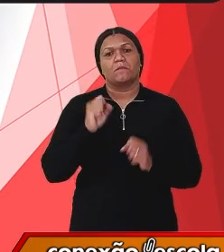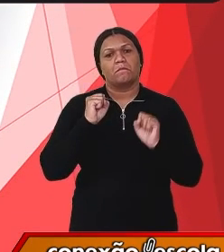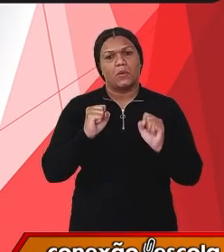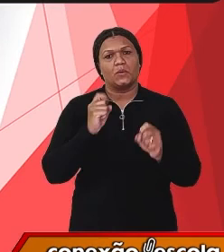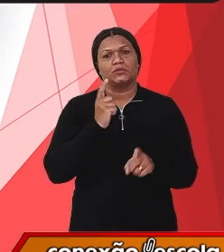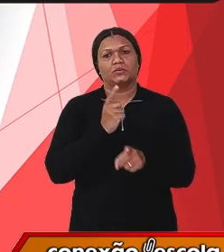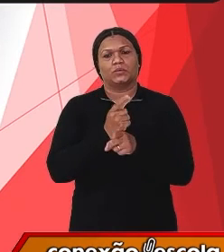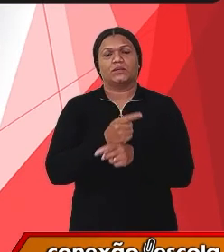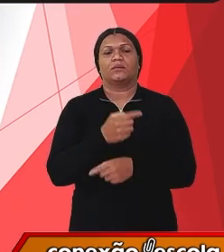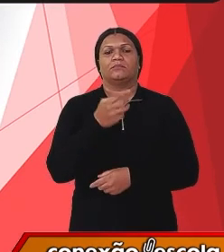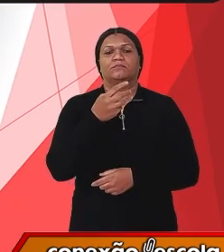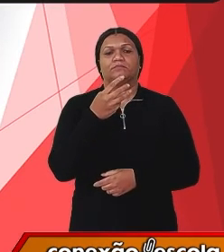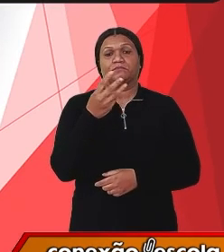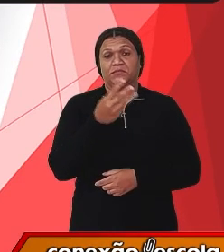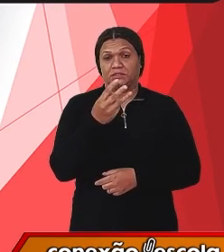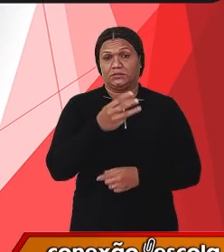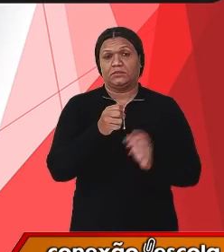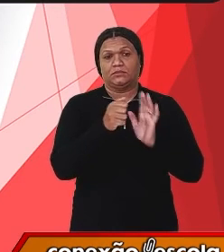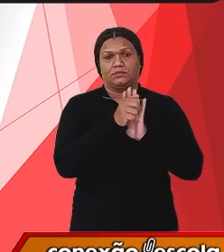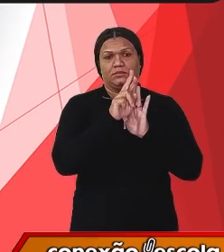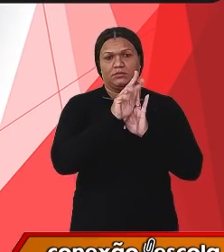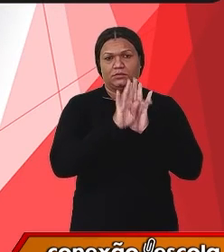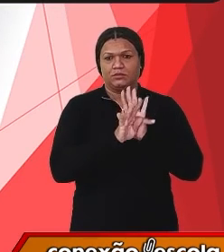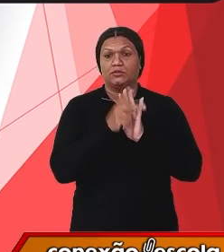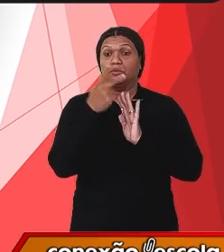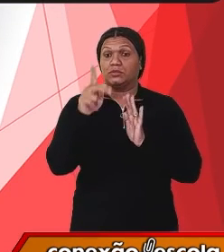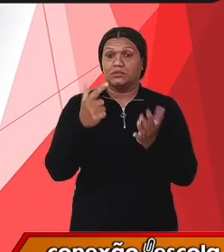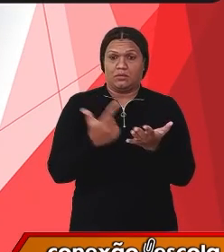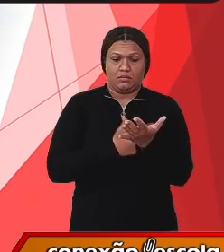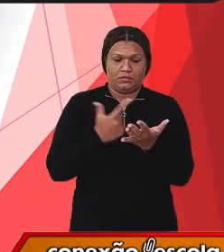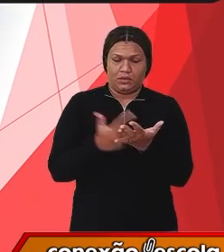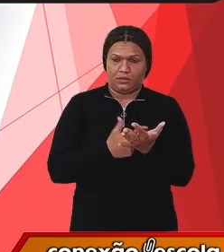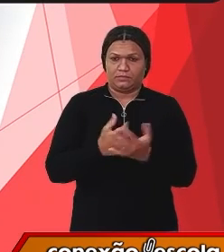da Constituição em seu livro didático.